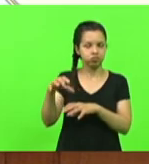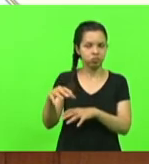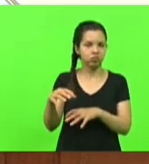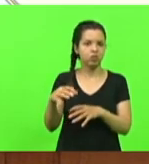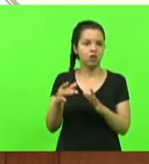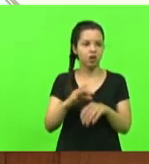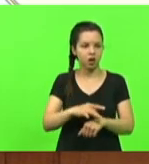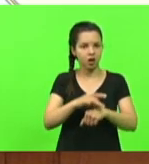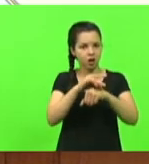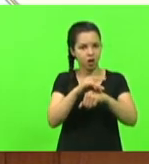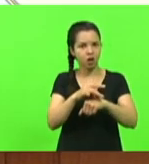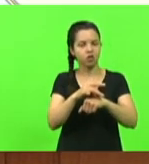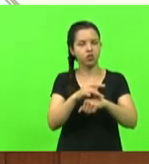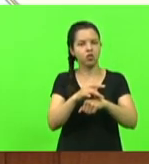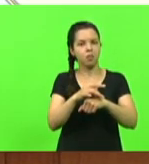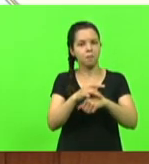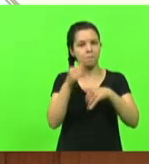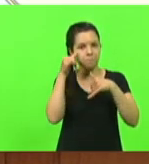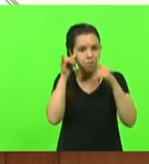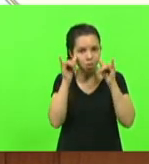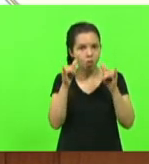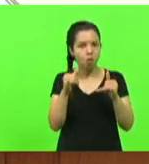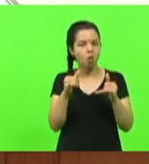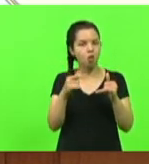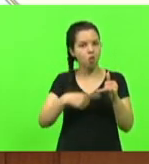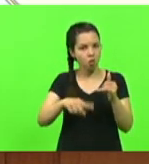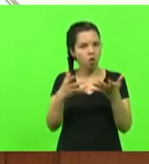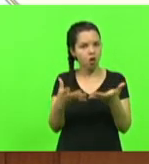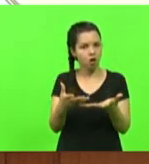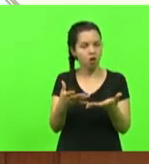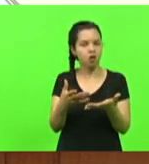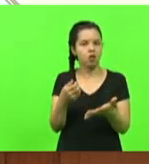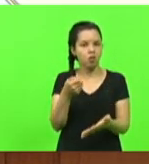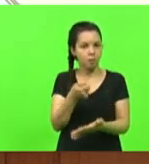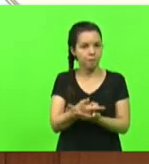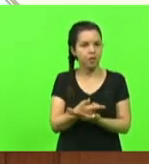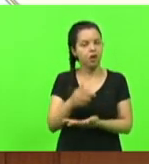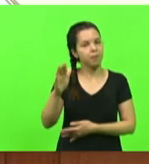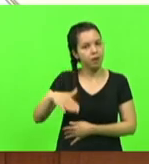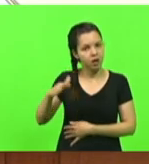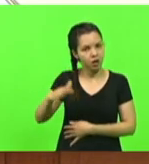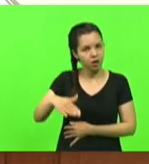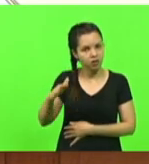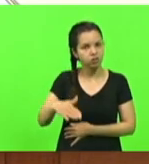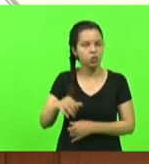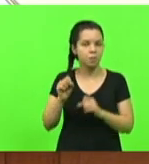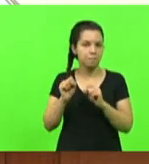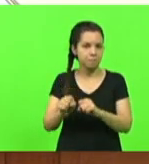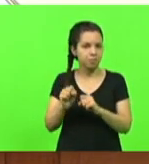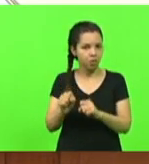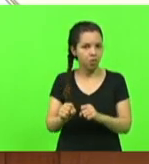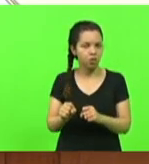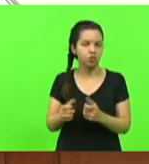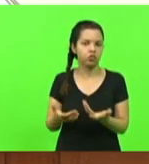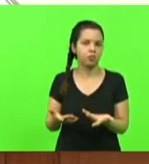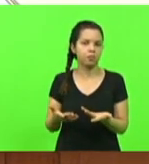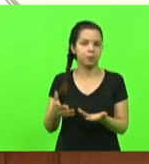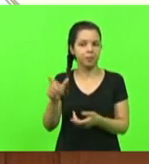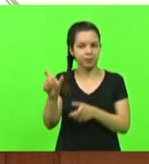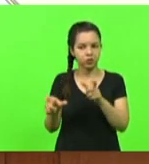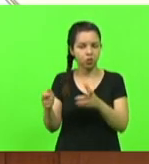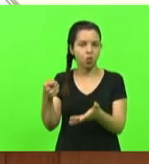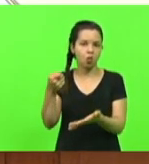que a gente possa encontrar esse produto até com menos custo para poder oferecer para o nosso consumidor